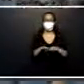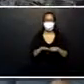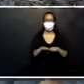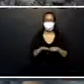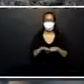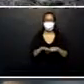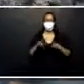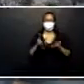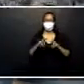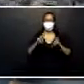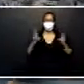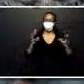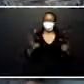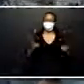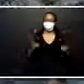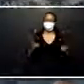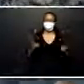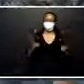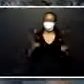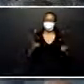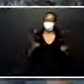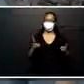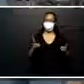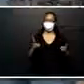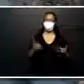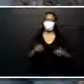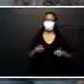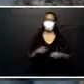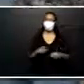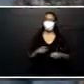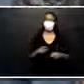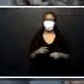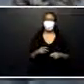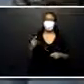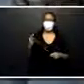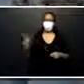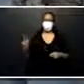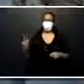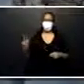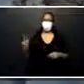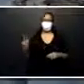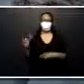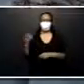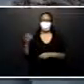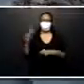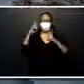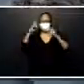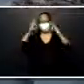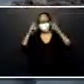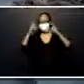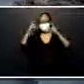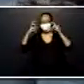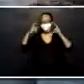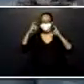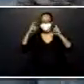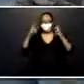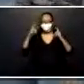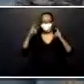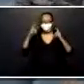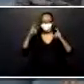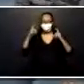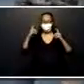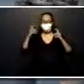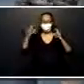são diferenciadas na medida que, enquanto uns se preocupam apenas com os prováveis